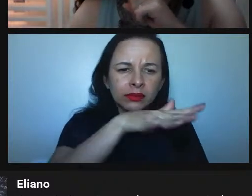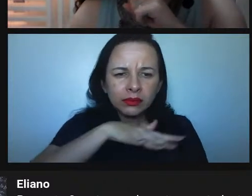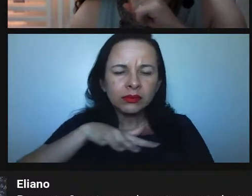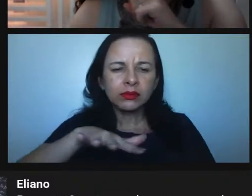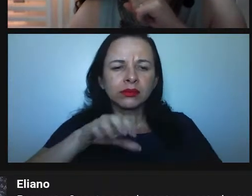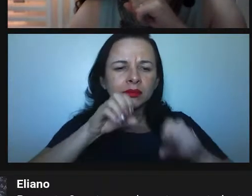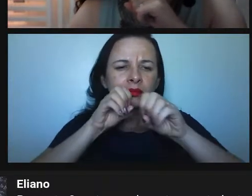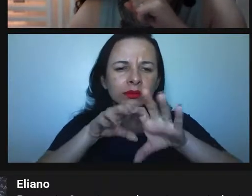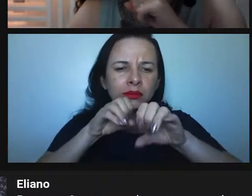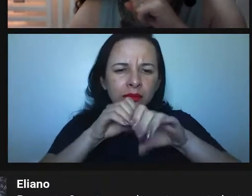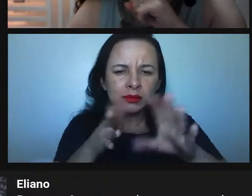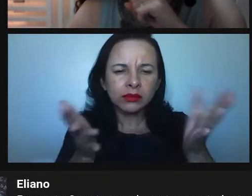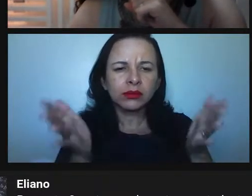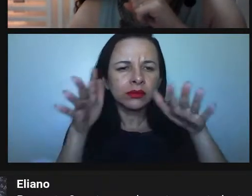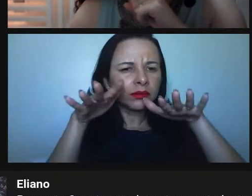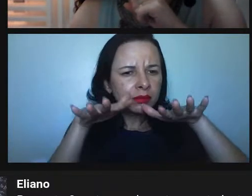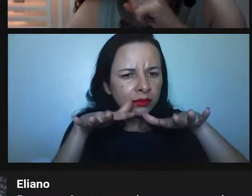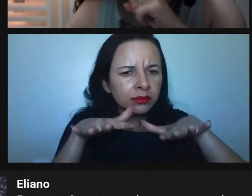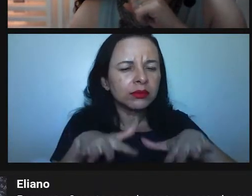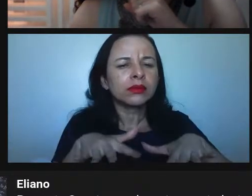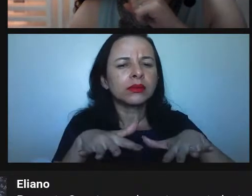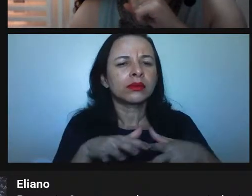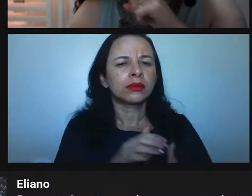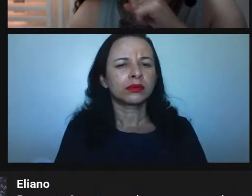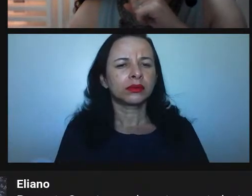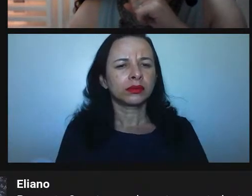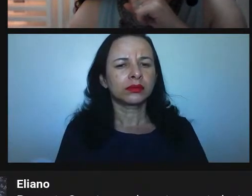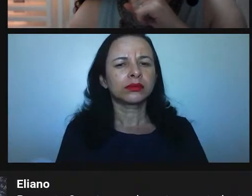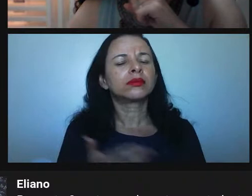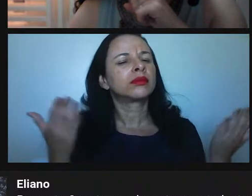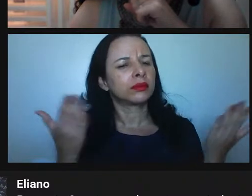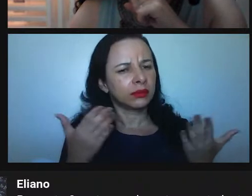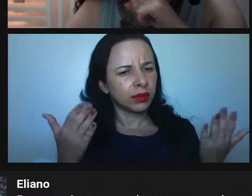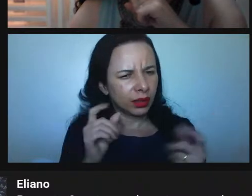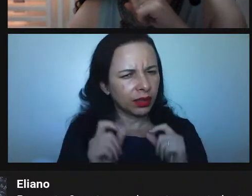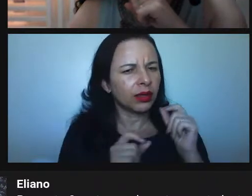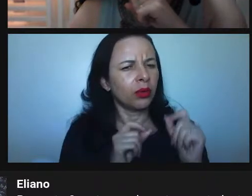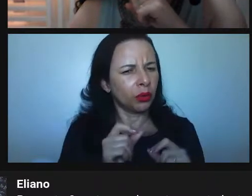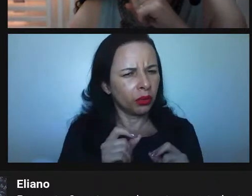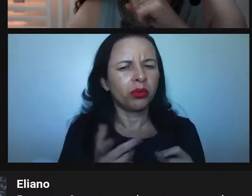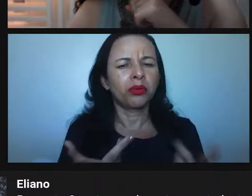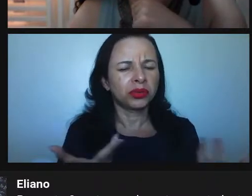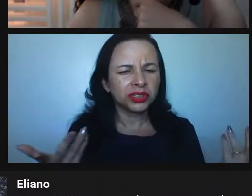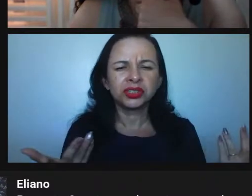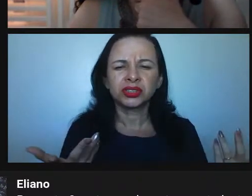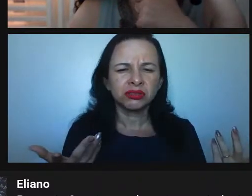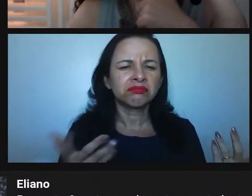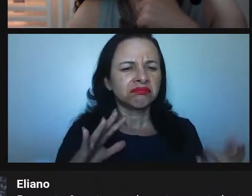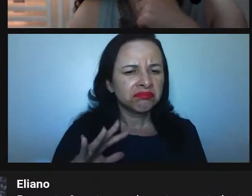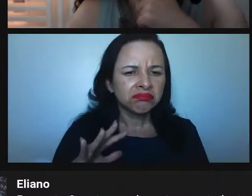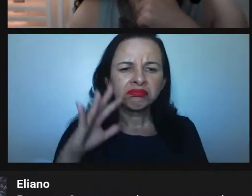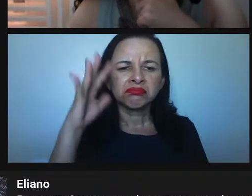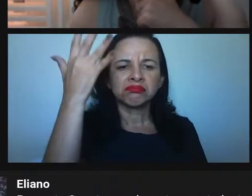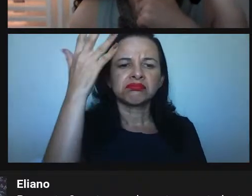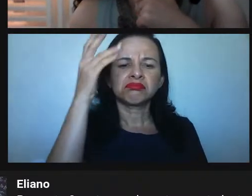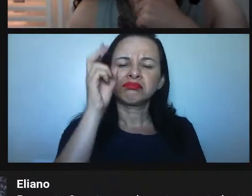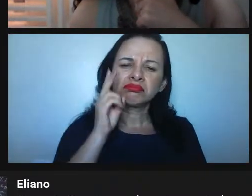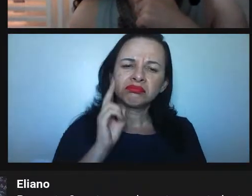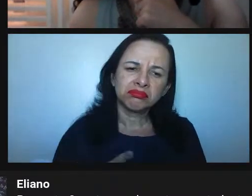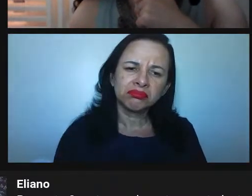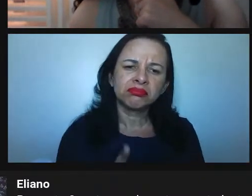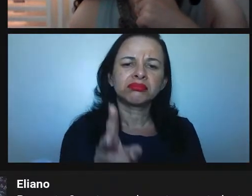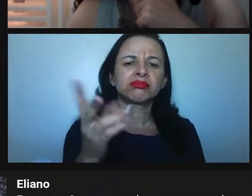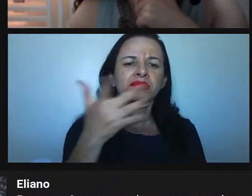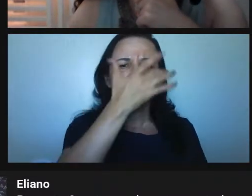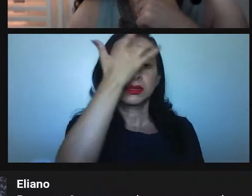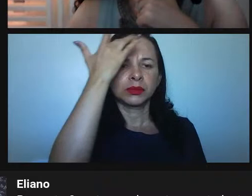inclusiva é um campo bastante é atuante também porque eu mostrei aquela questão de que as pessoas com deficiência